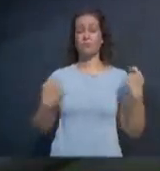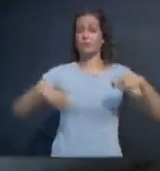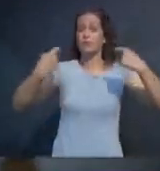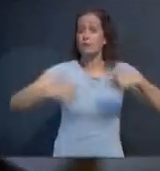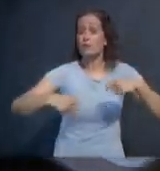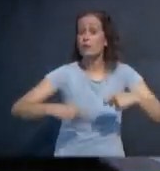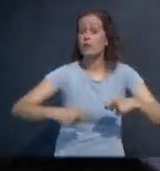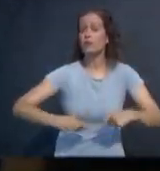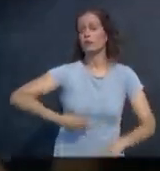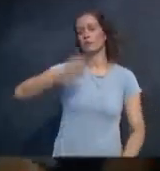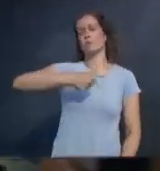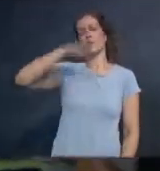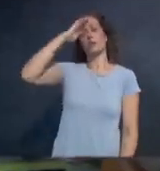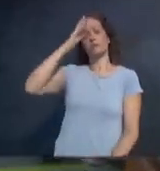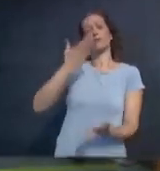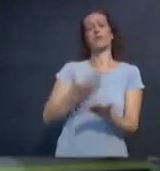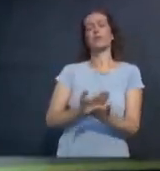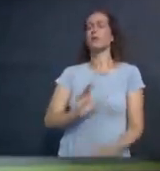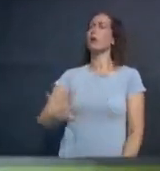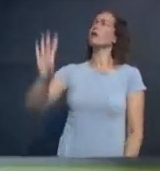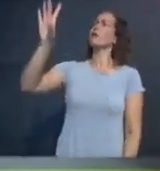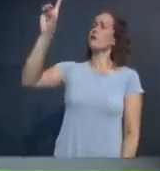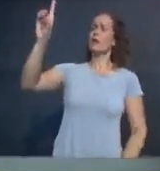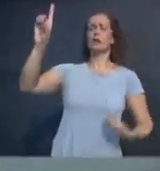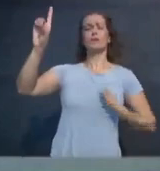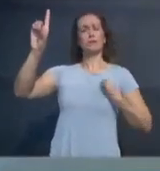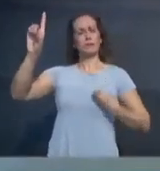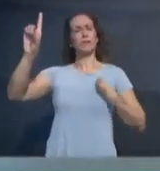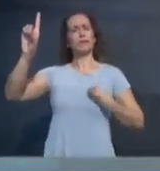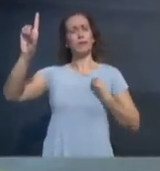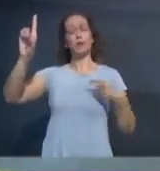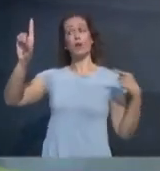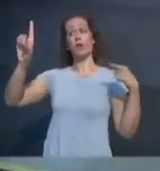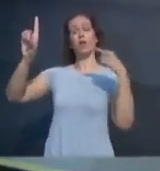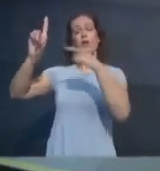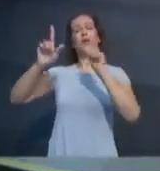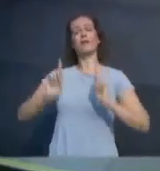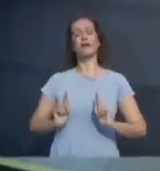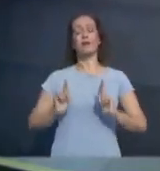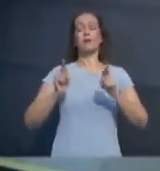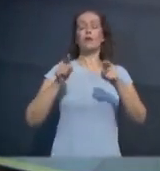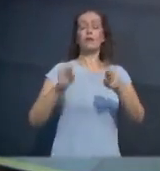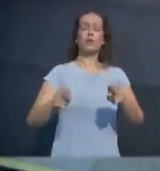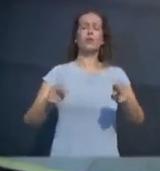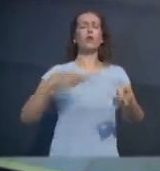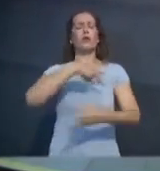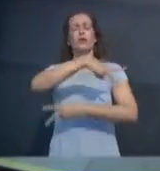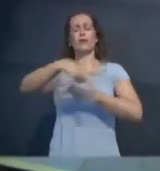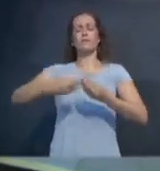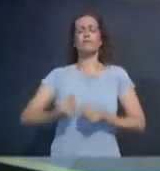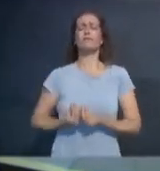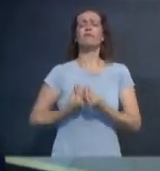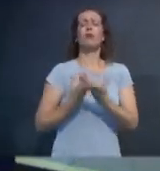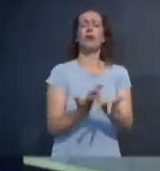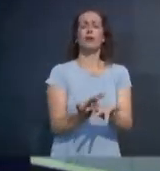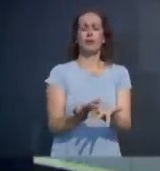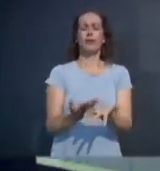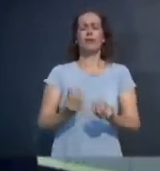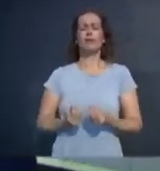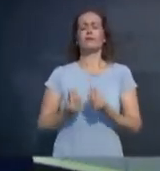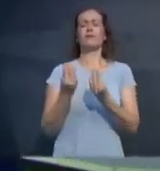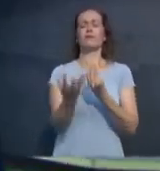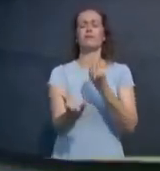que a pessoa creia que Deus existe. E que Ele é o quê? Galardoador. E o galardoador é que